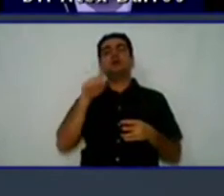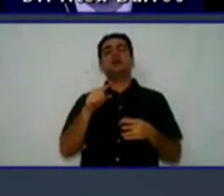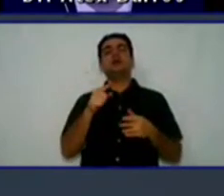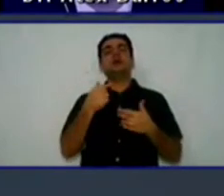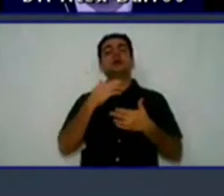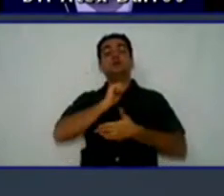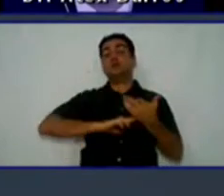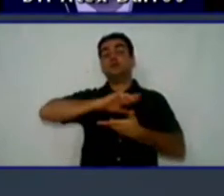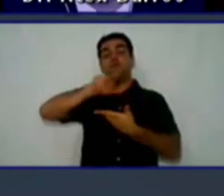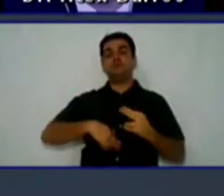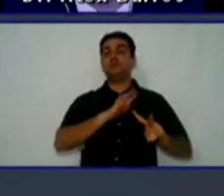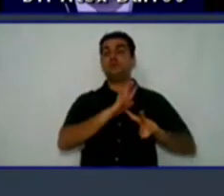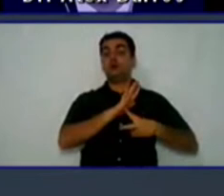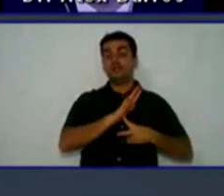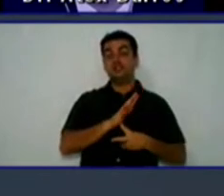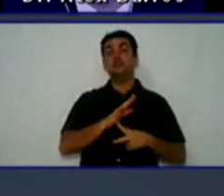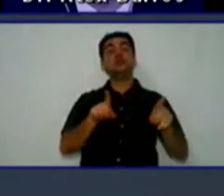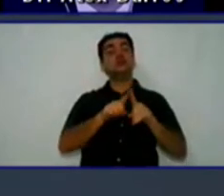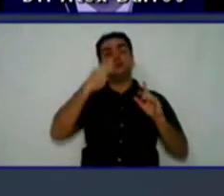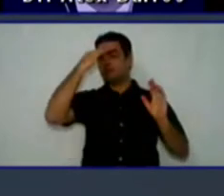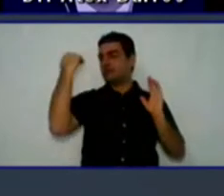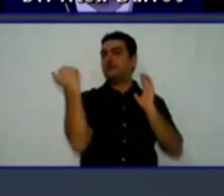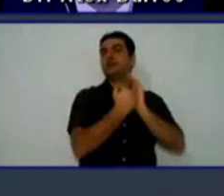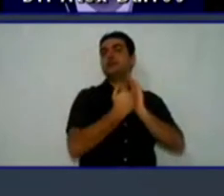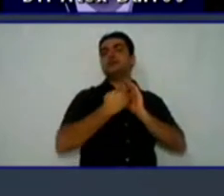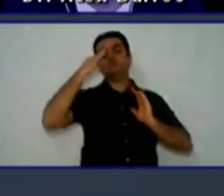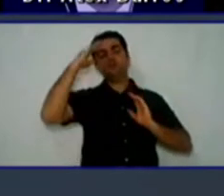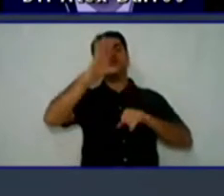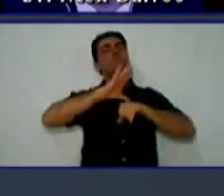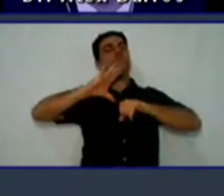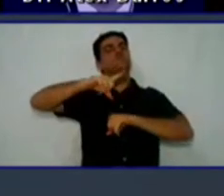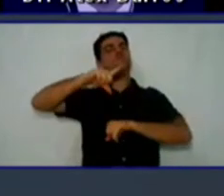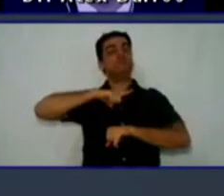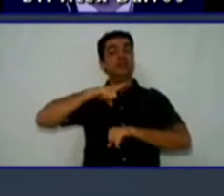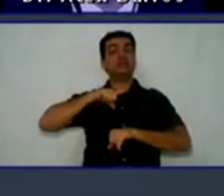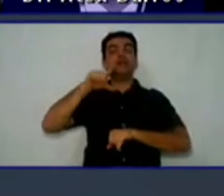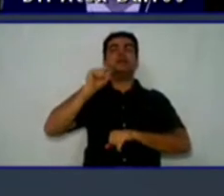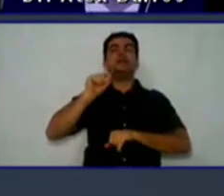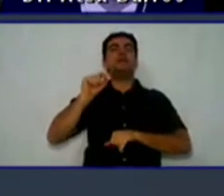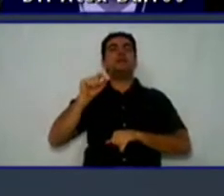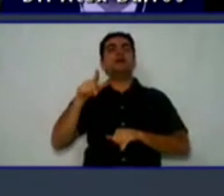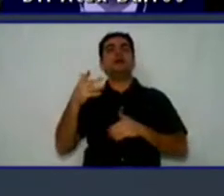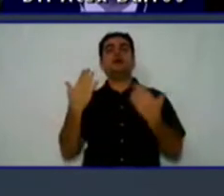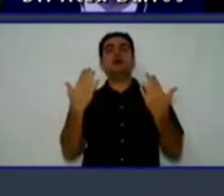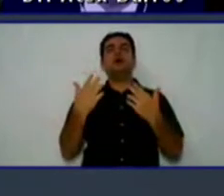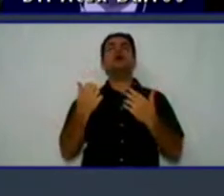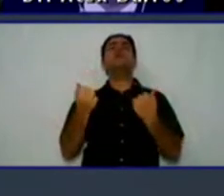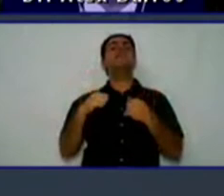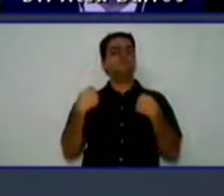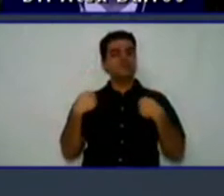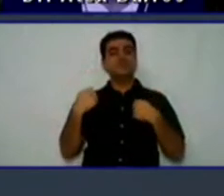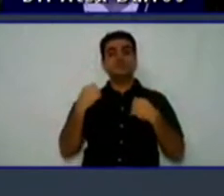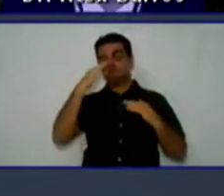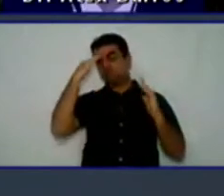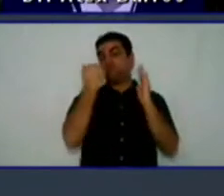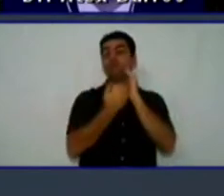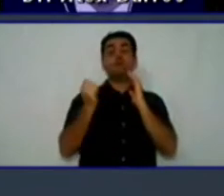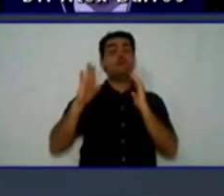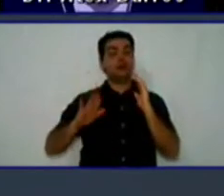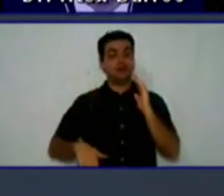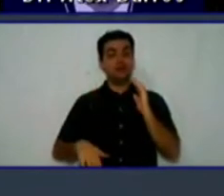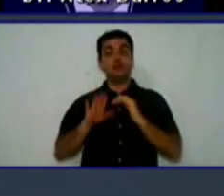atividades partidárias e obedeçam aos princípios constitucionais, dentre os quais o da economicidade. Ainda que o